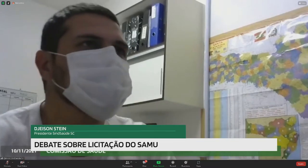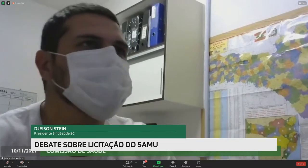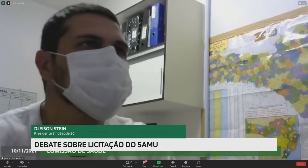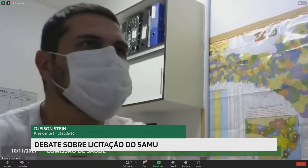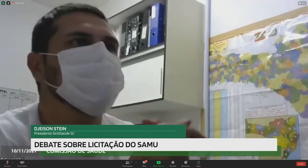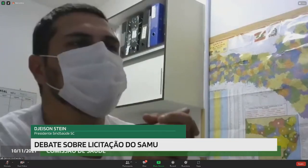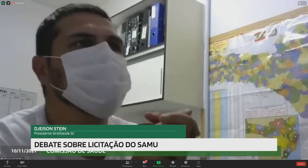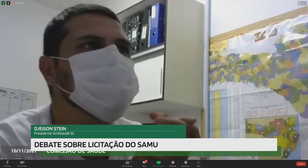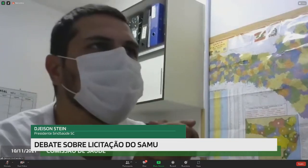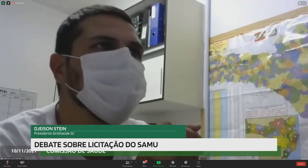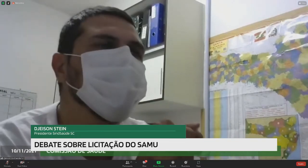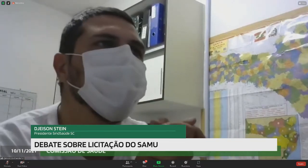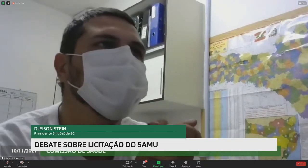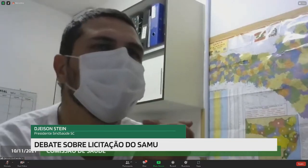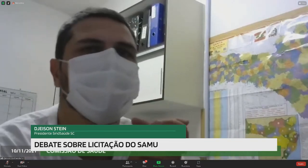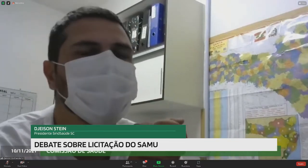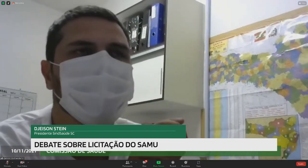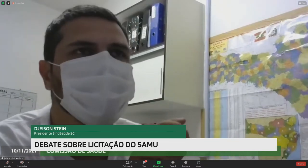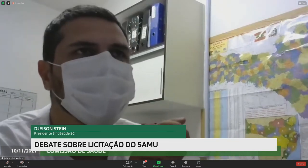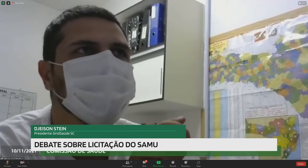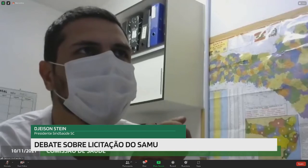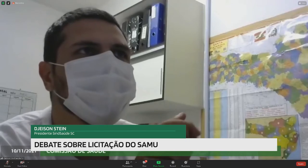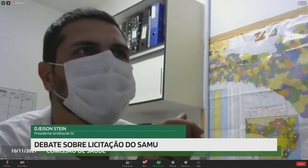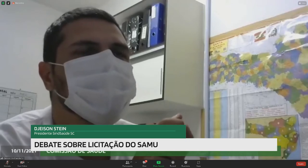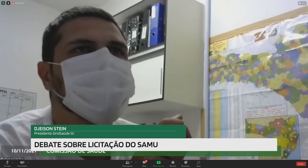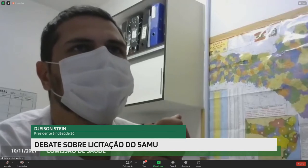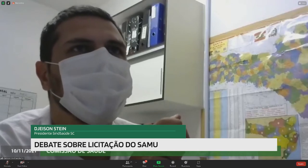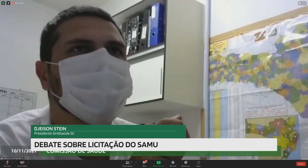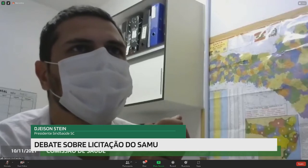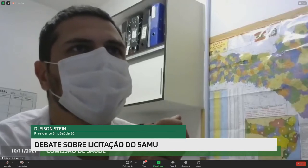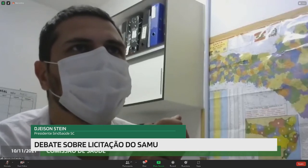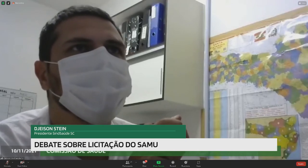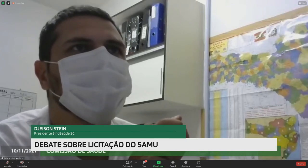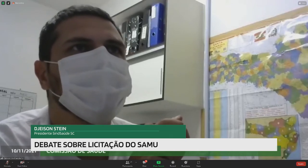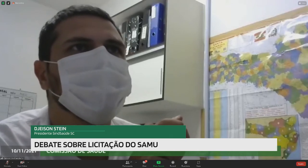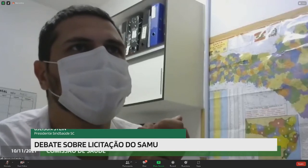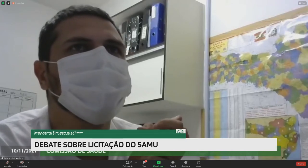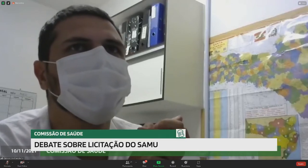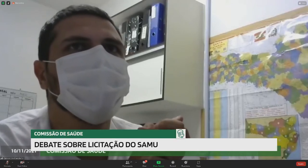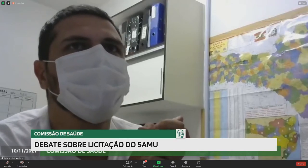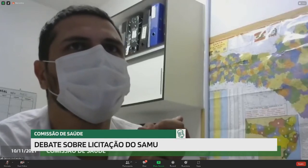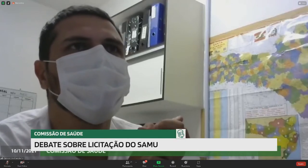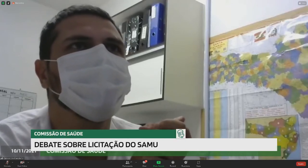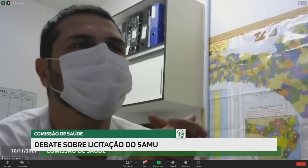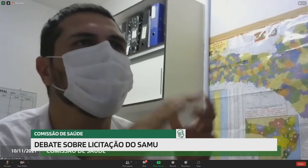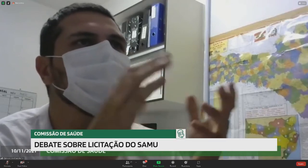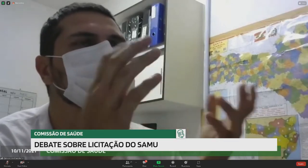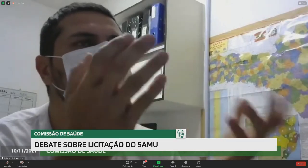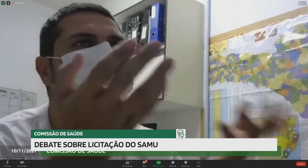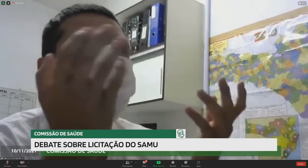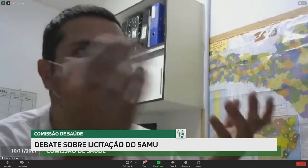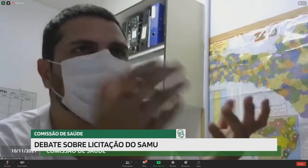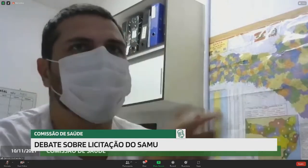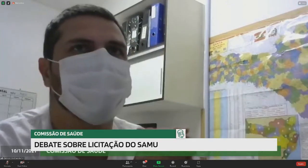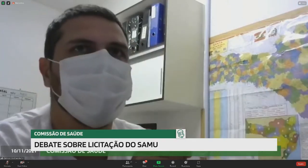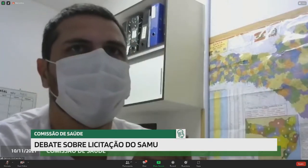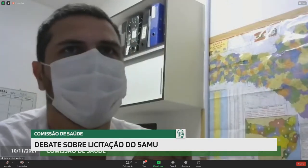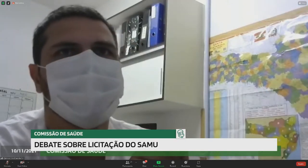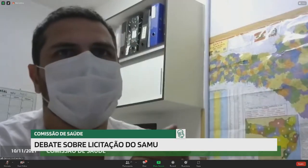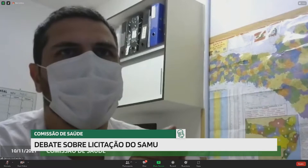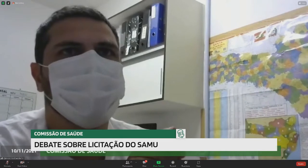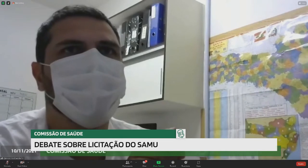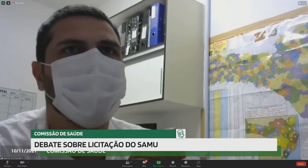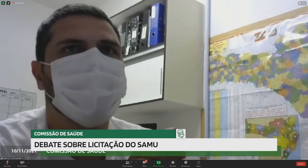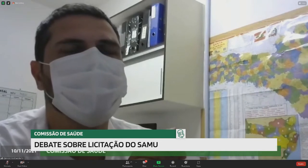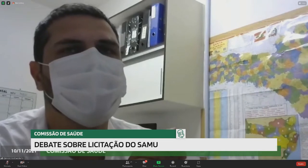persistência naquilo que a gente já vem apontando que de fato não vai ser benéfico